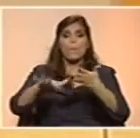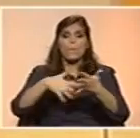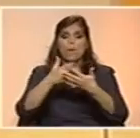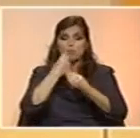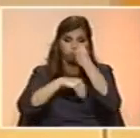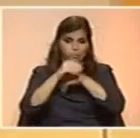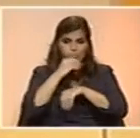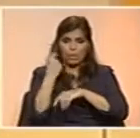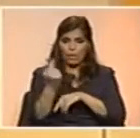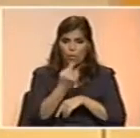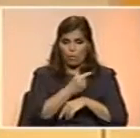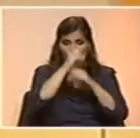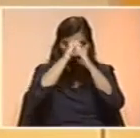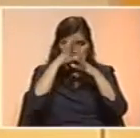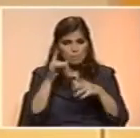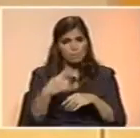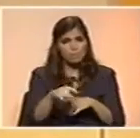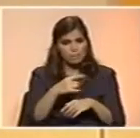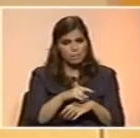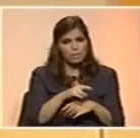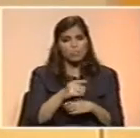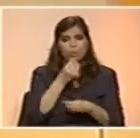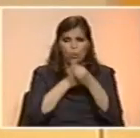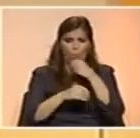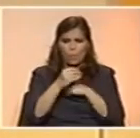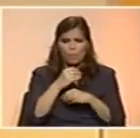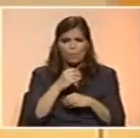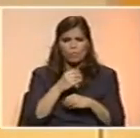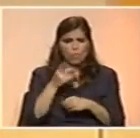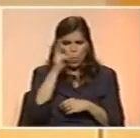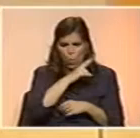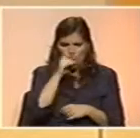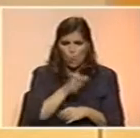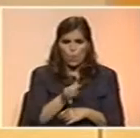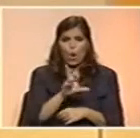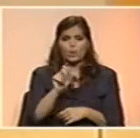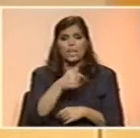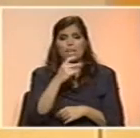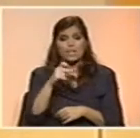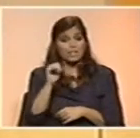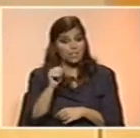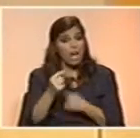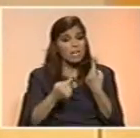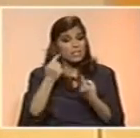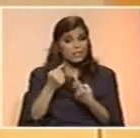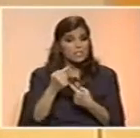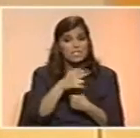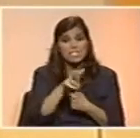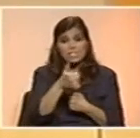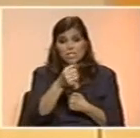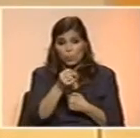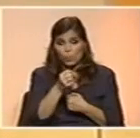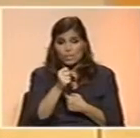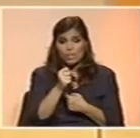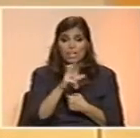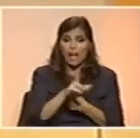de cada um, vamos concluir que temos dietas hiperproteicas e de origem animal. Porquê? Muito provavelmente estamos a ingerir 150 a 200 gramas de proteína por